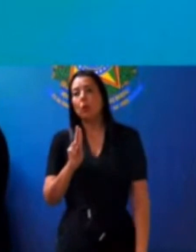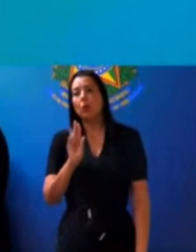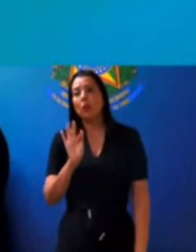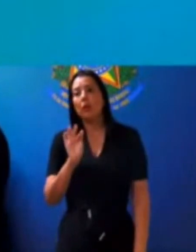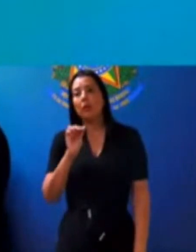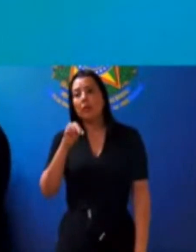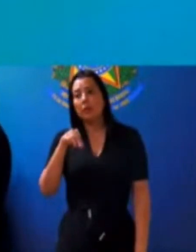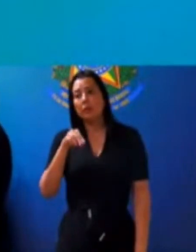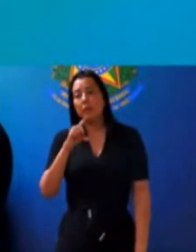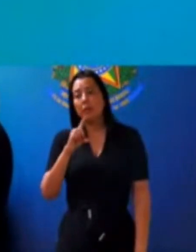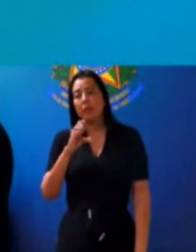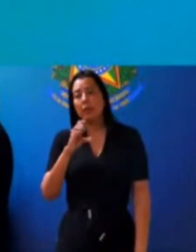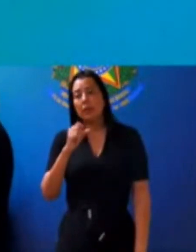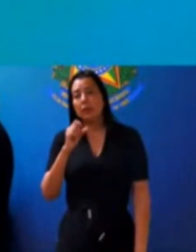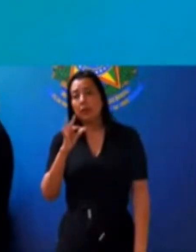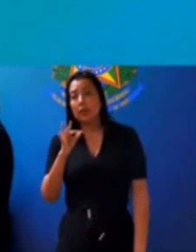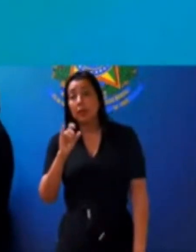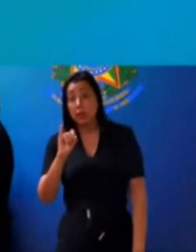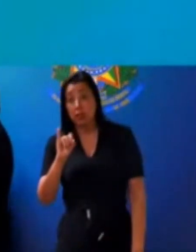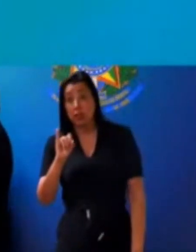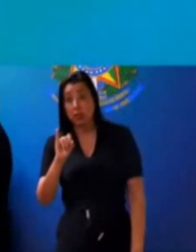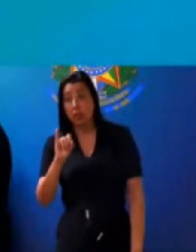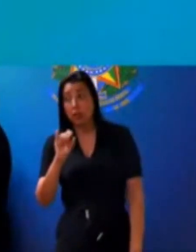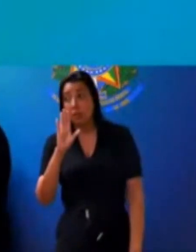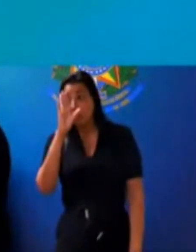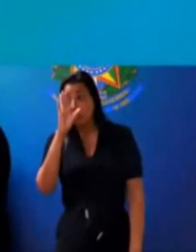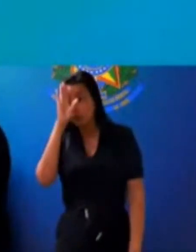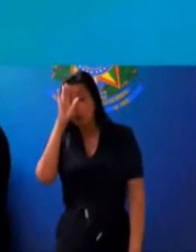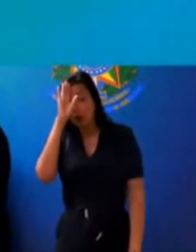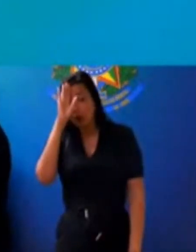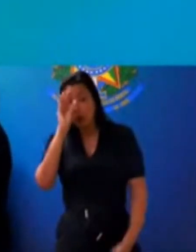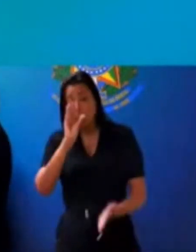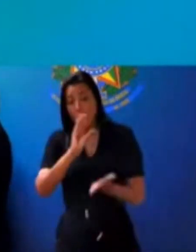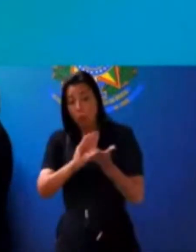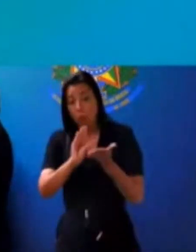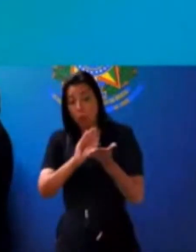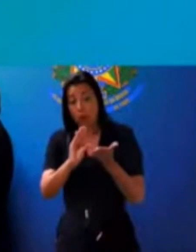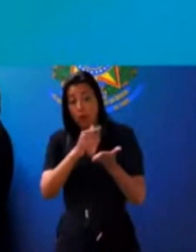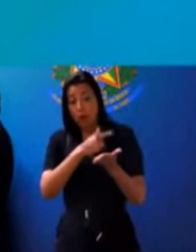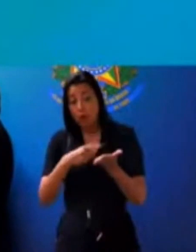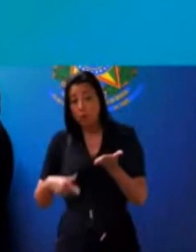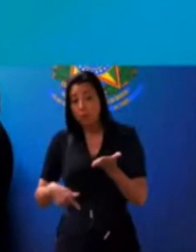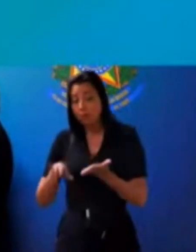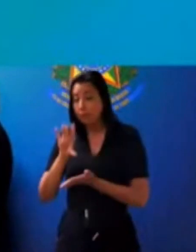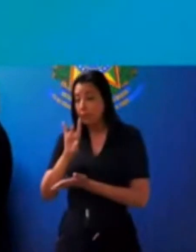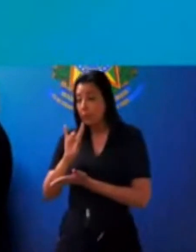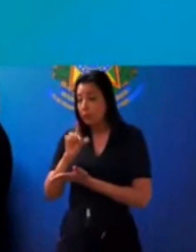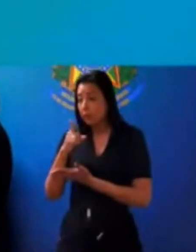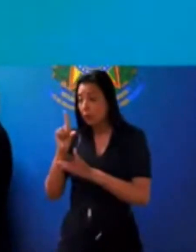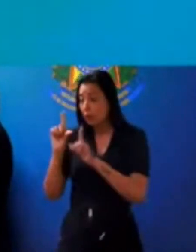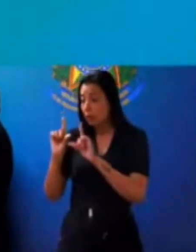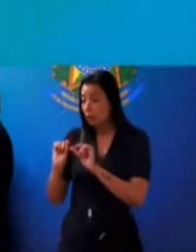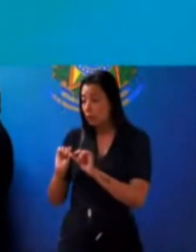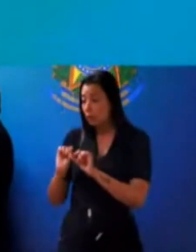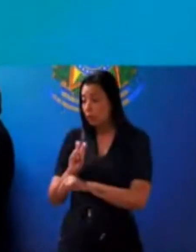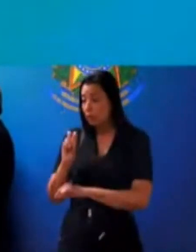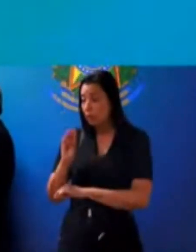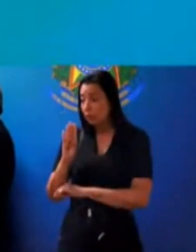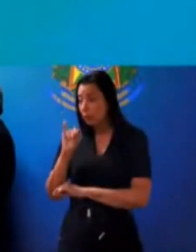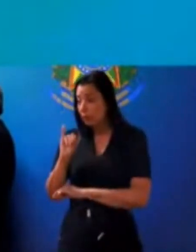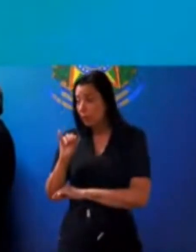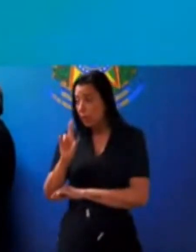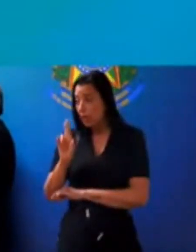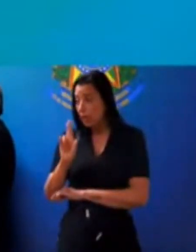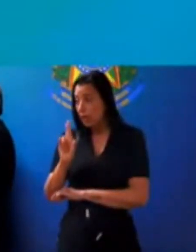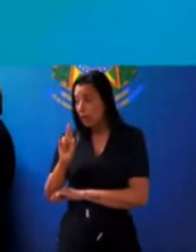dct e principal fonte de financiamento público da ciência foram reduzidos de 5 bilhões